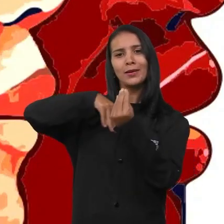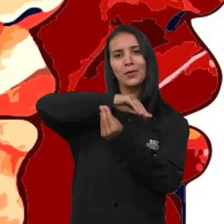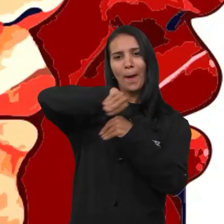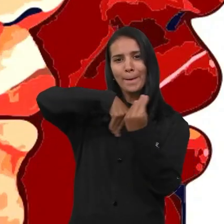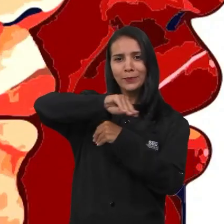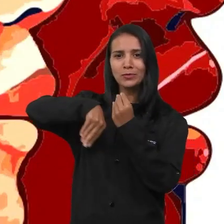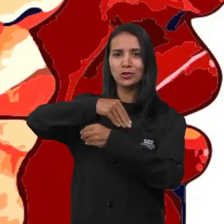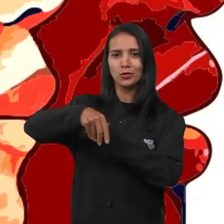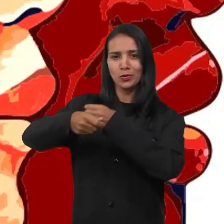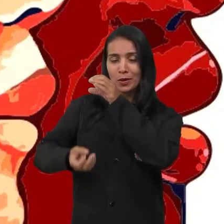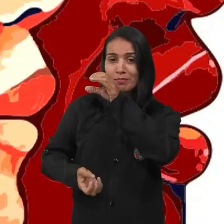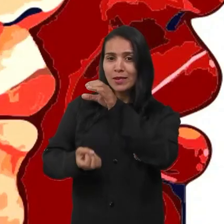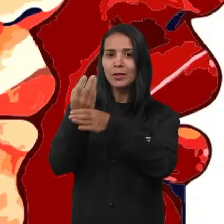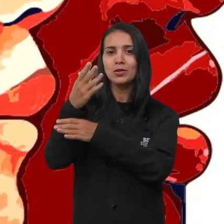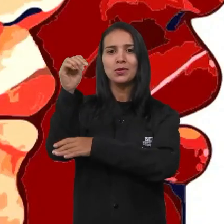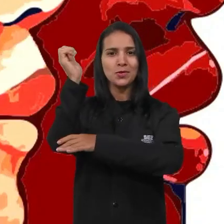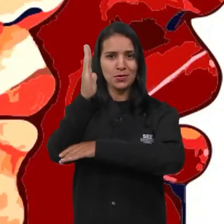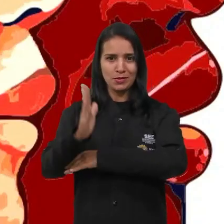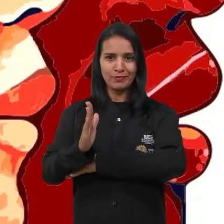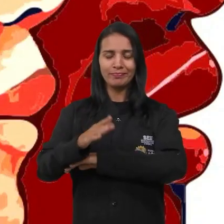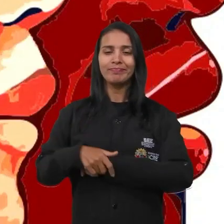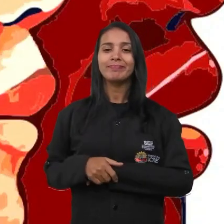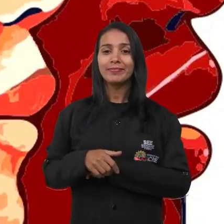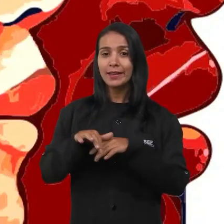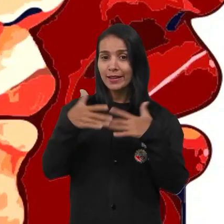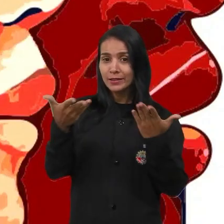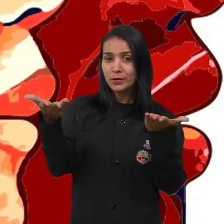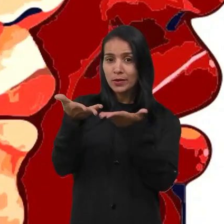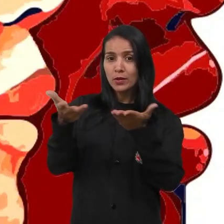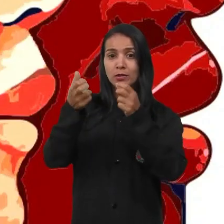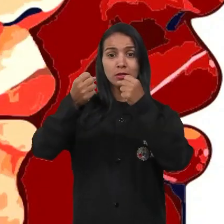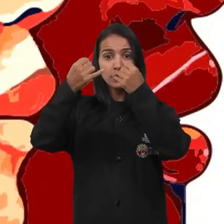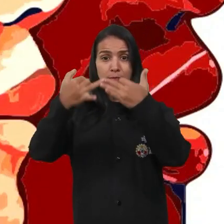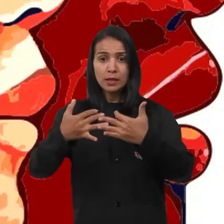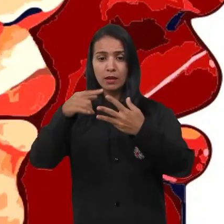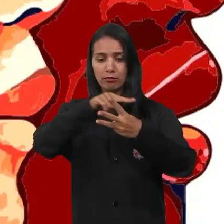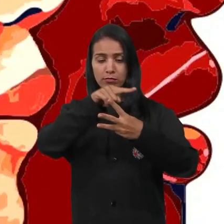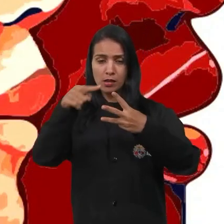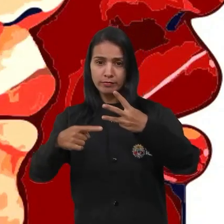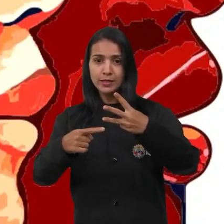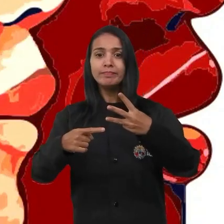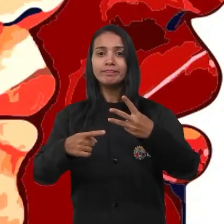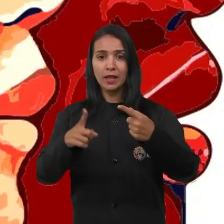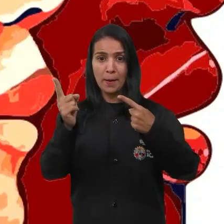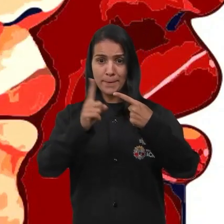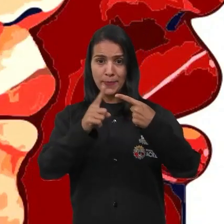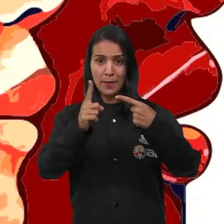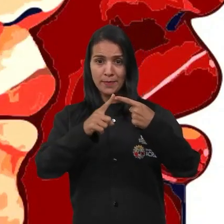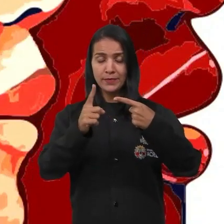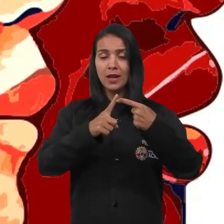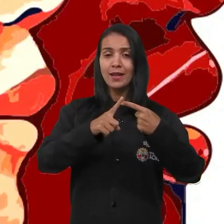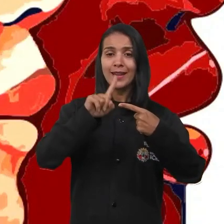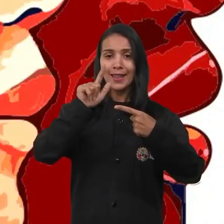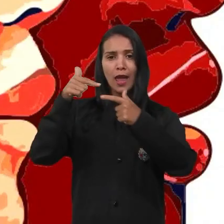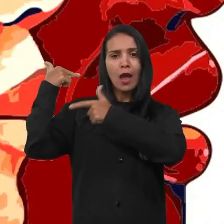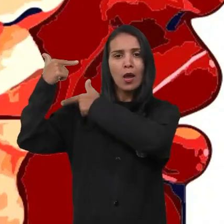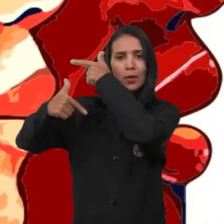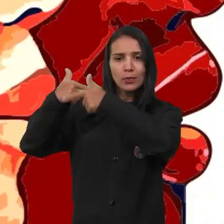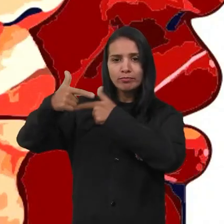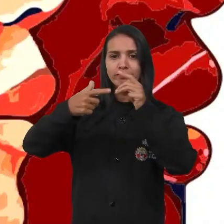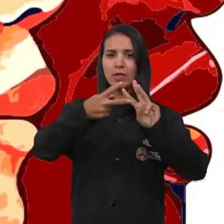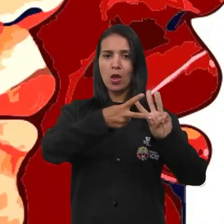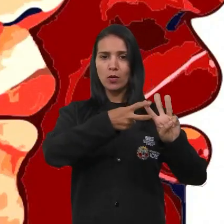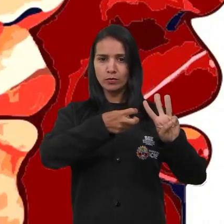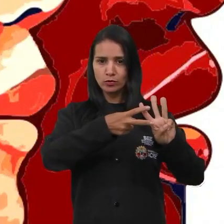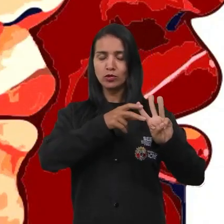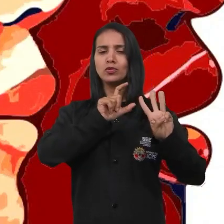matrizes. Então, a gente vai começar falando daquilo que ele chamou de matriz indígena. O que é a matriz